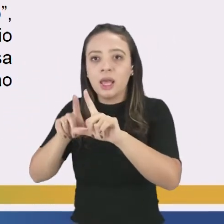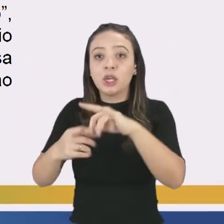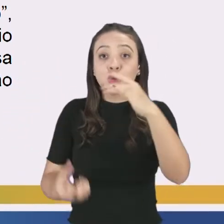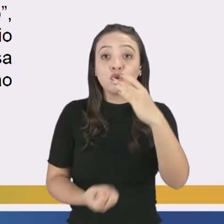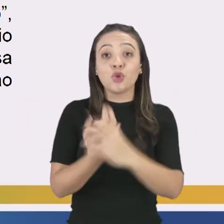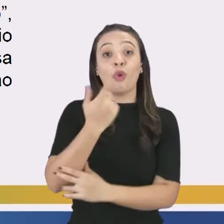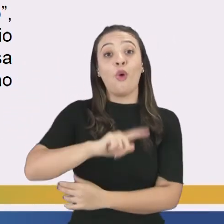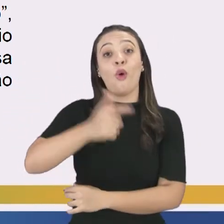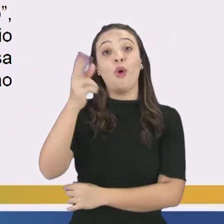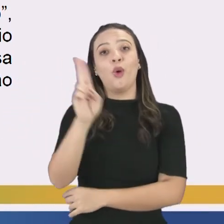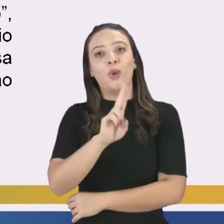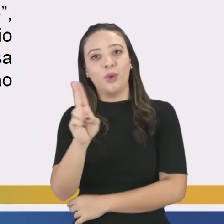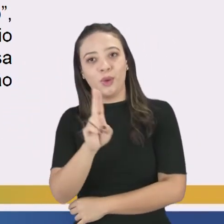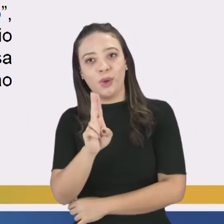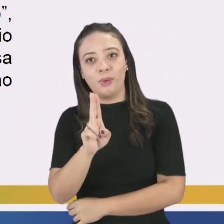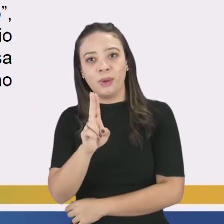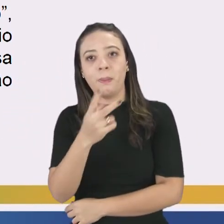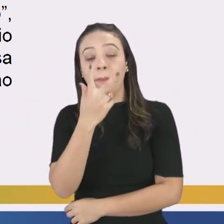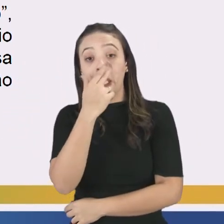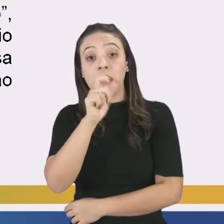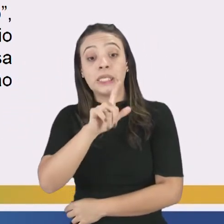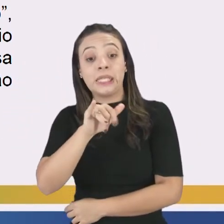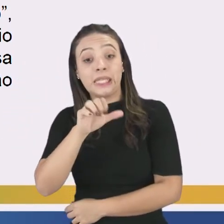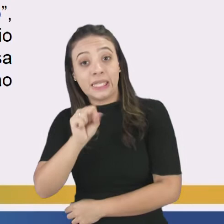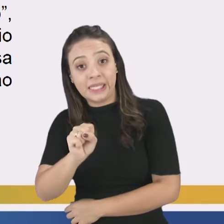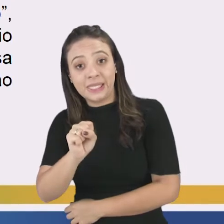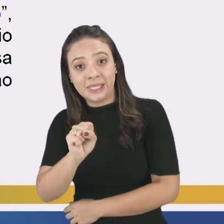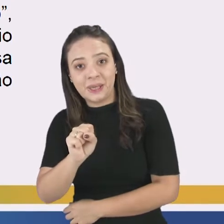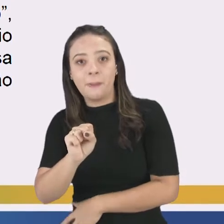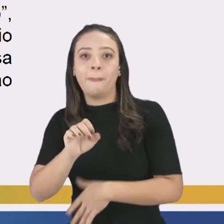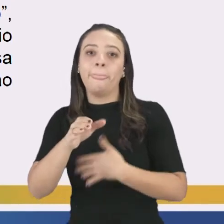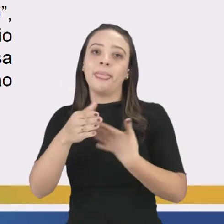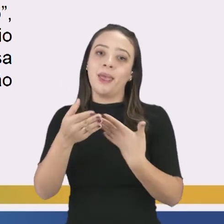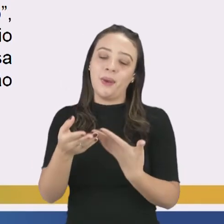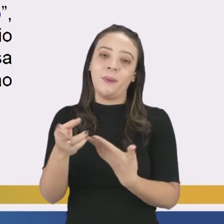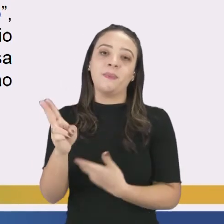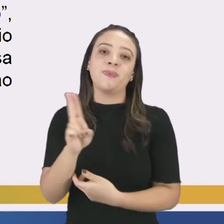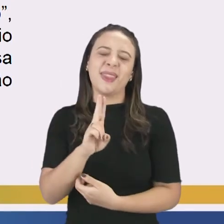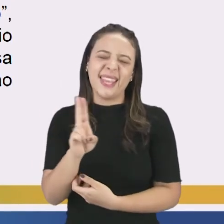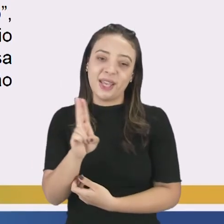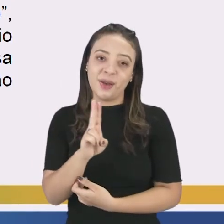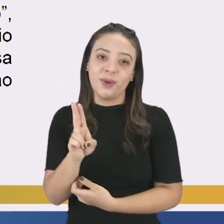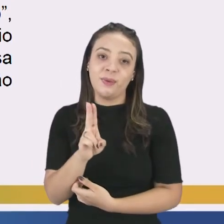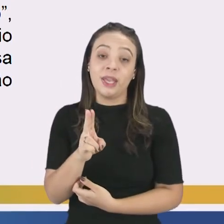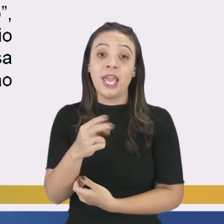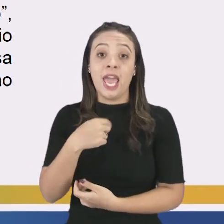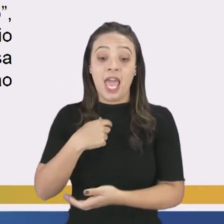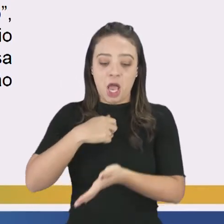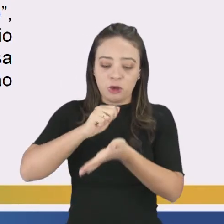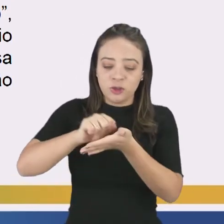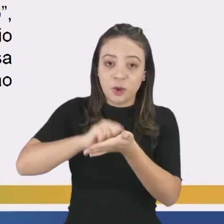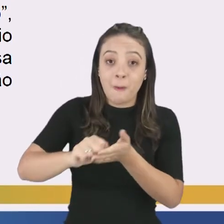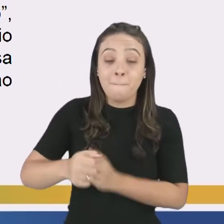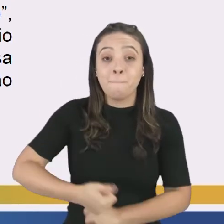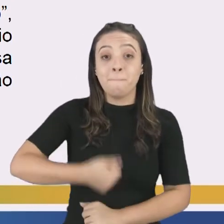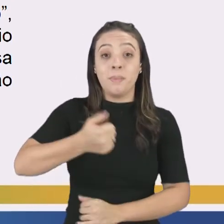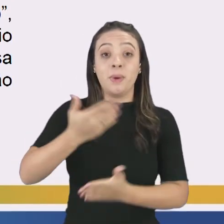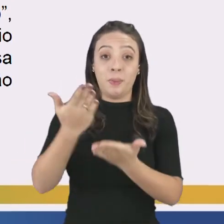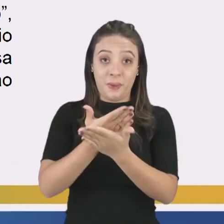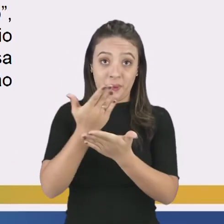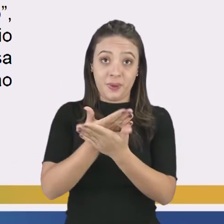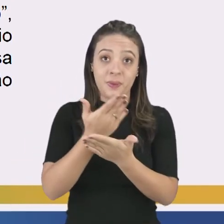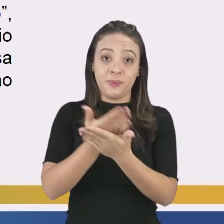outra coisa que parece lis e peito, em latim. É um nome que, quando escrevi meu primeiro livro, Sérgio